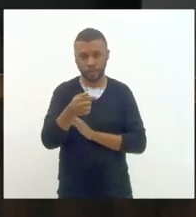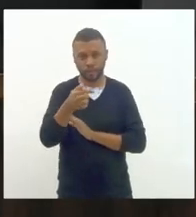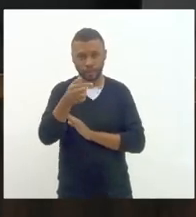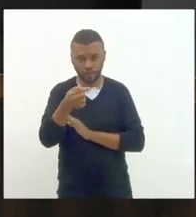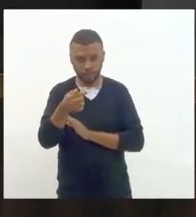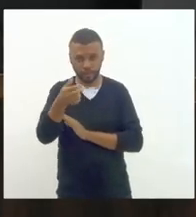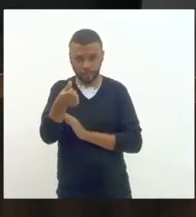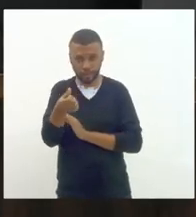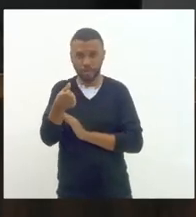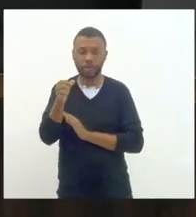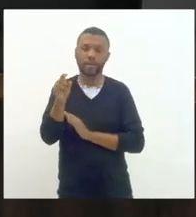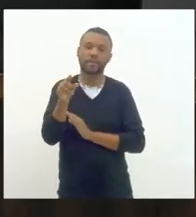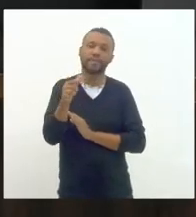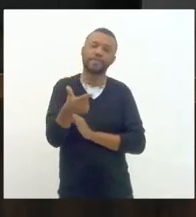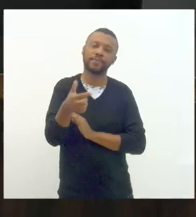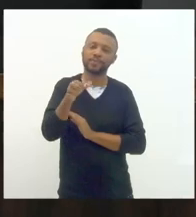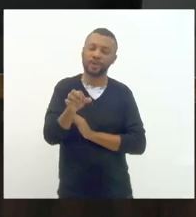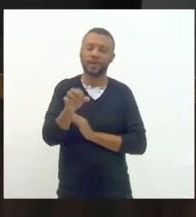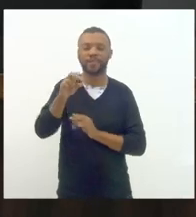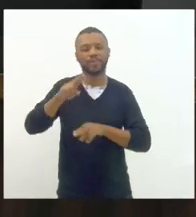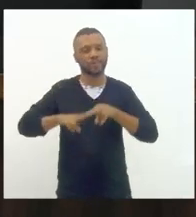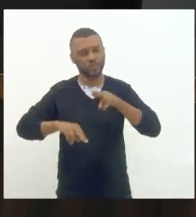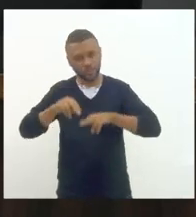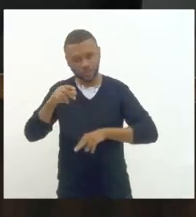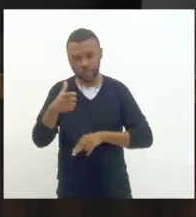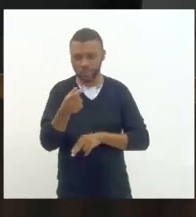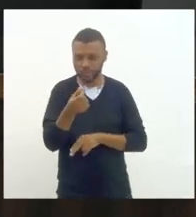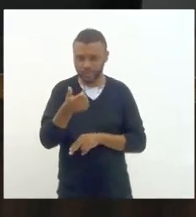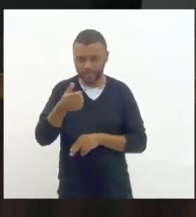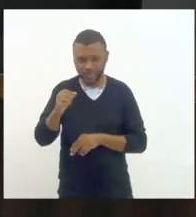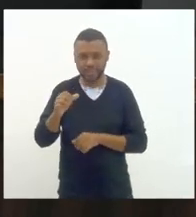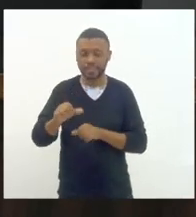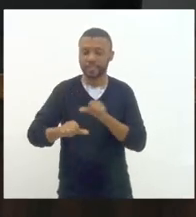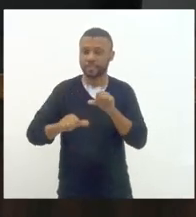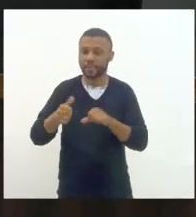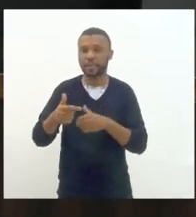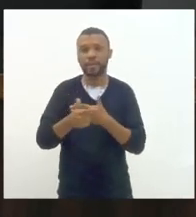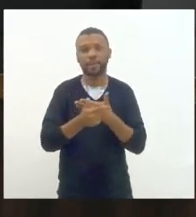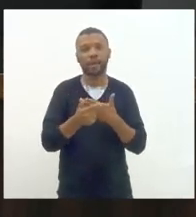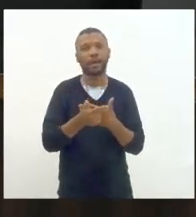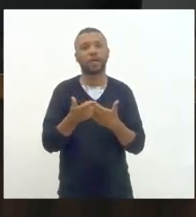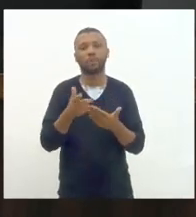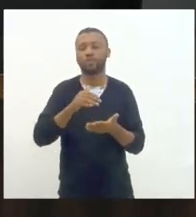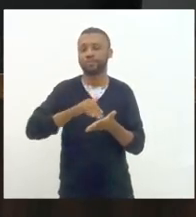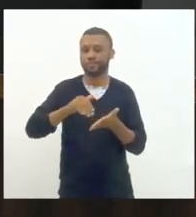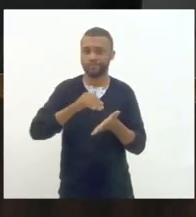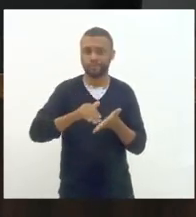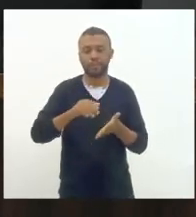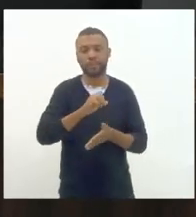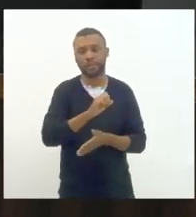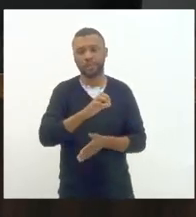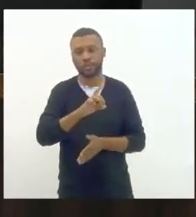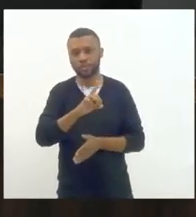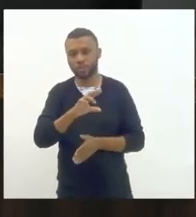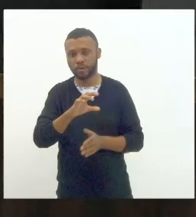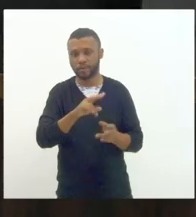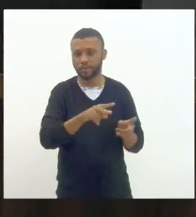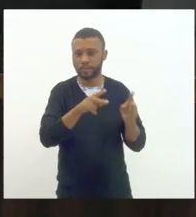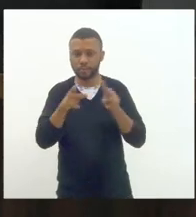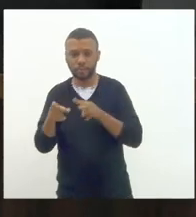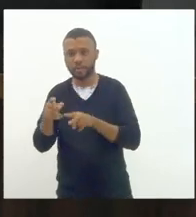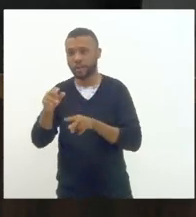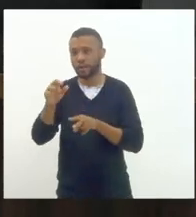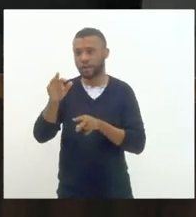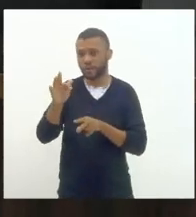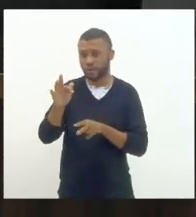de 29 de junho de 2010, que transfere cargos da estrutura da Secretaria de Estado da Educação, SEDUC, para a Fundação de